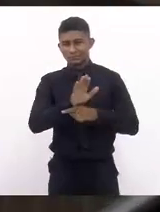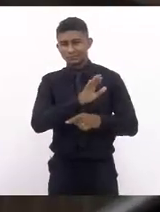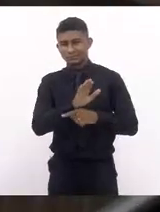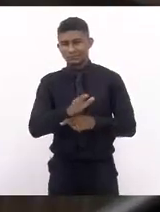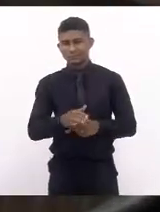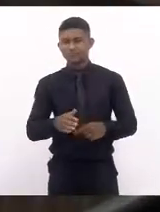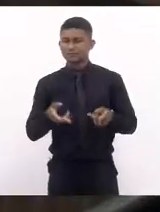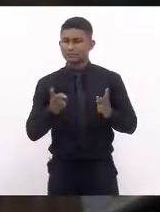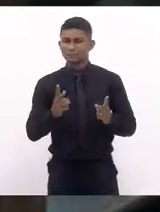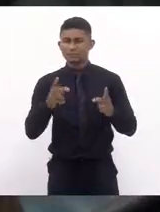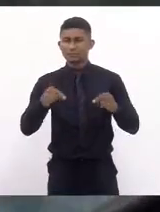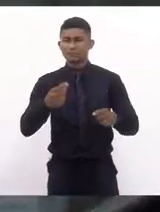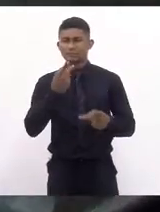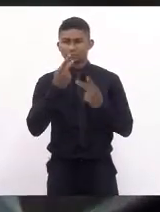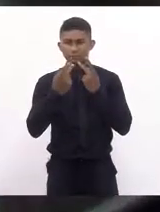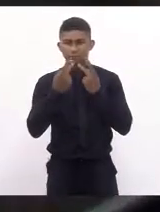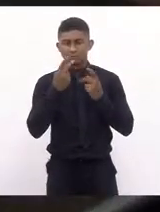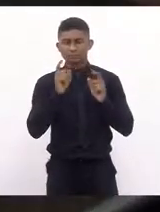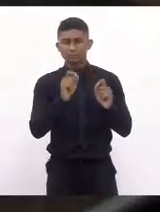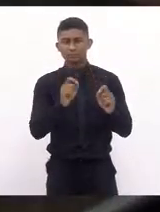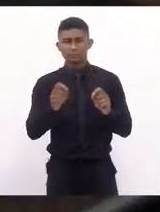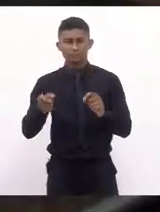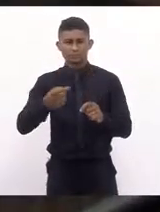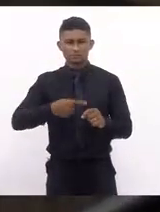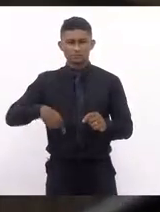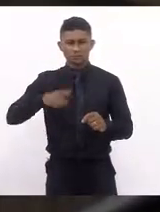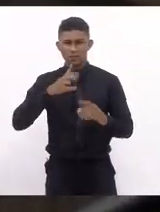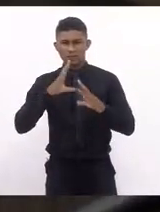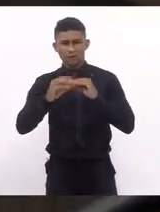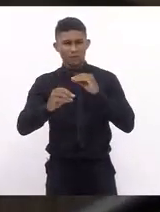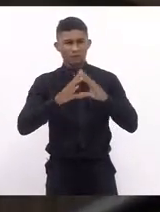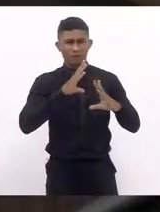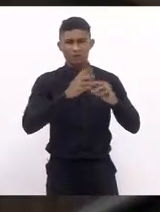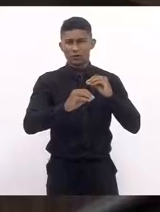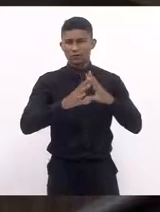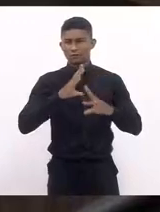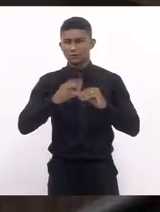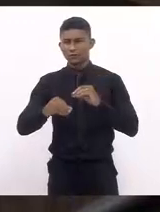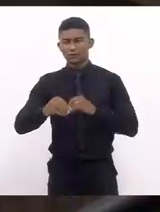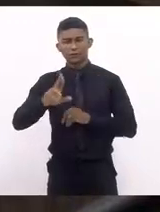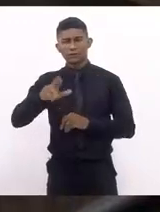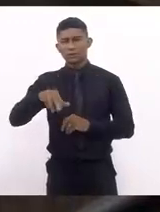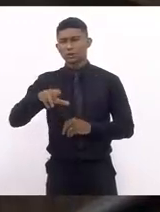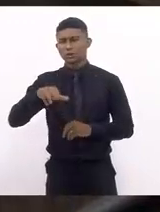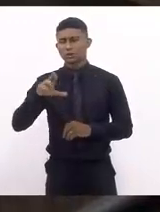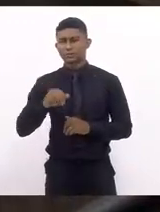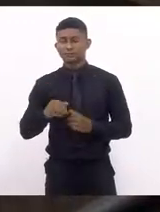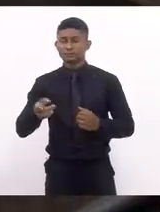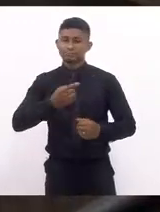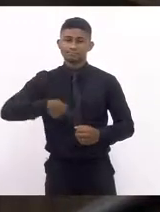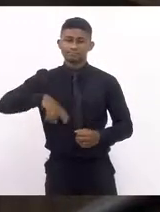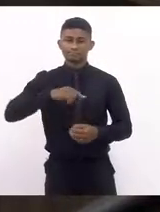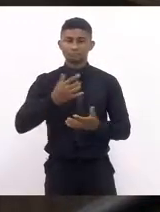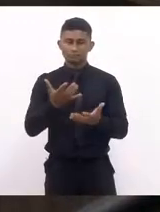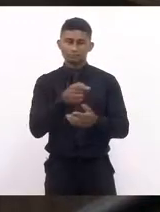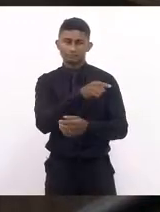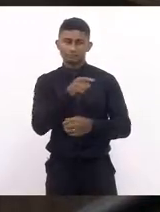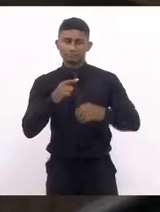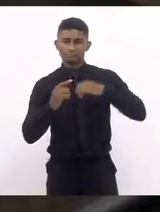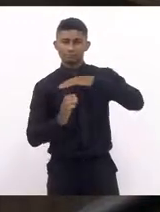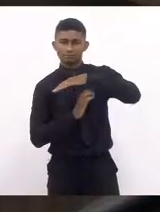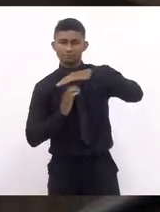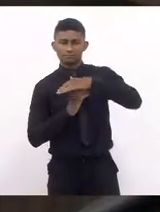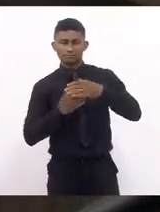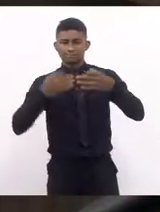com o que nós não fugimos das contradições da empresa nós queremos uma empresa que